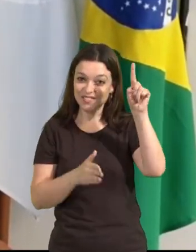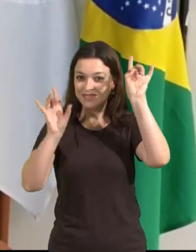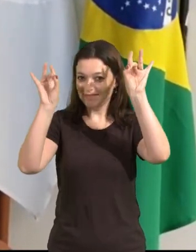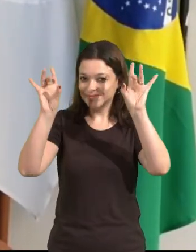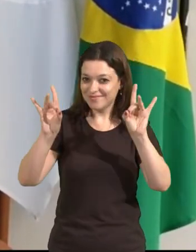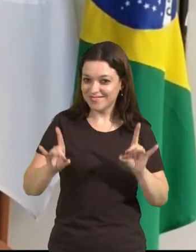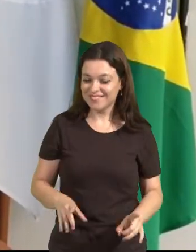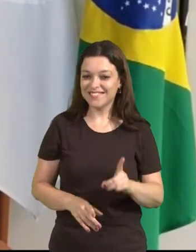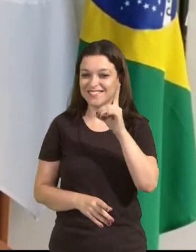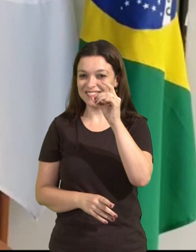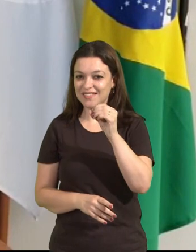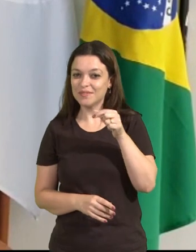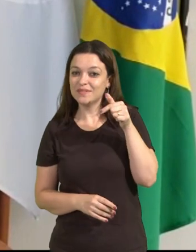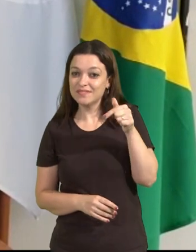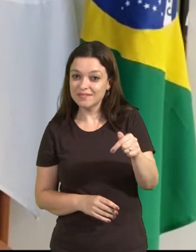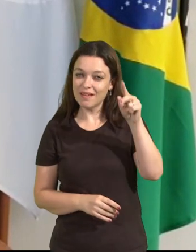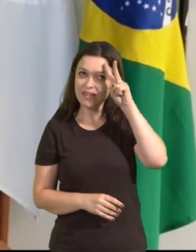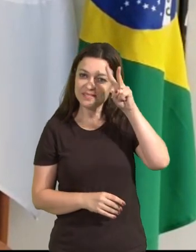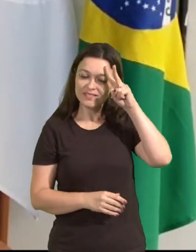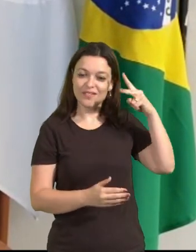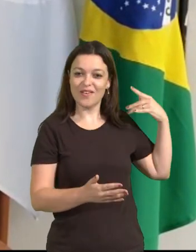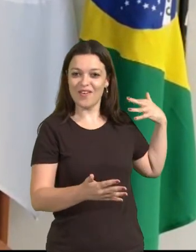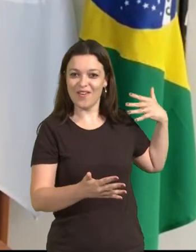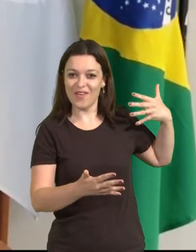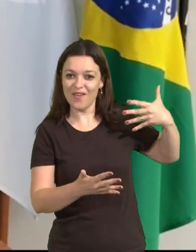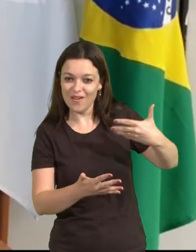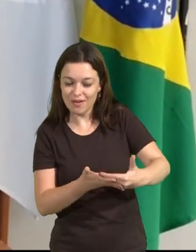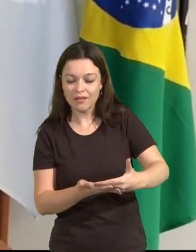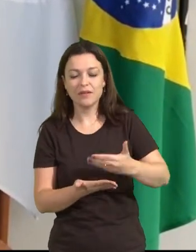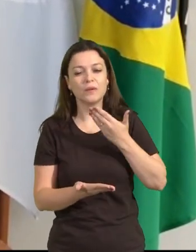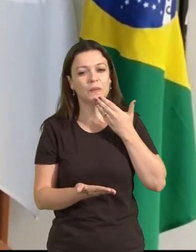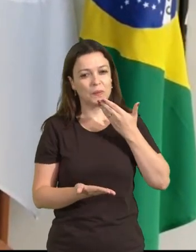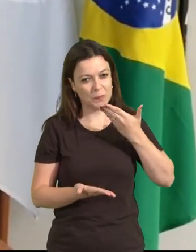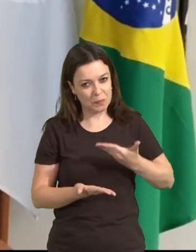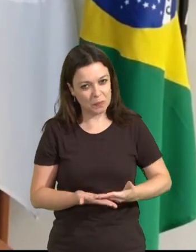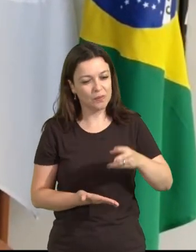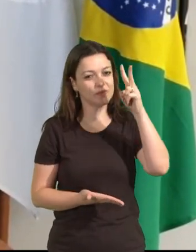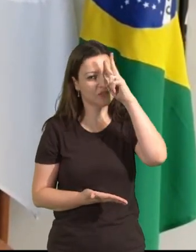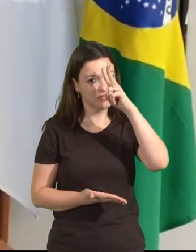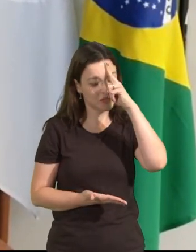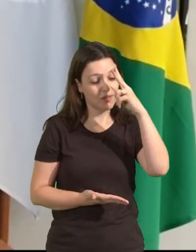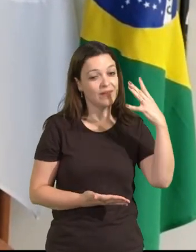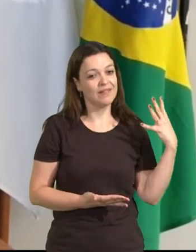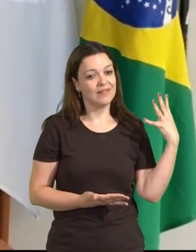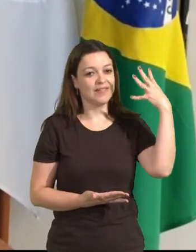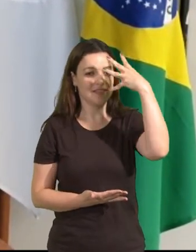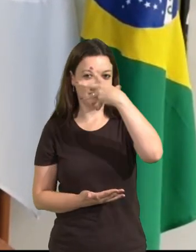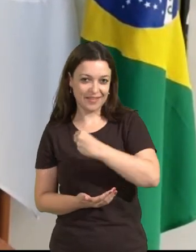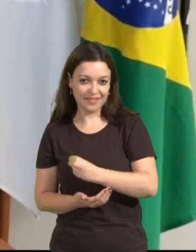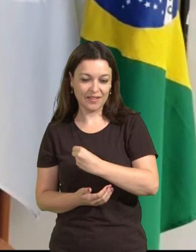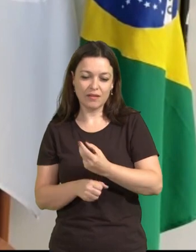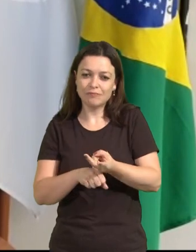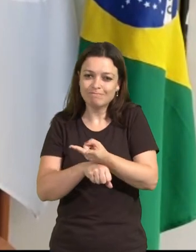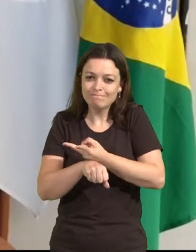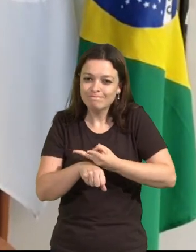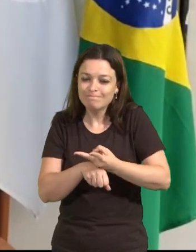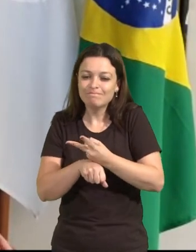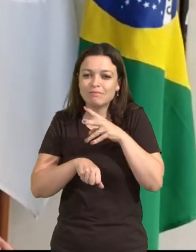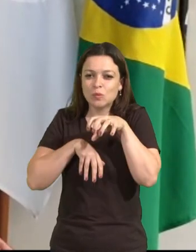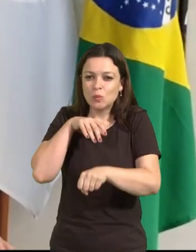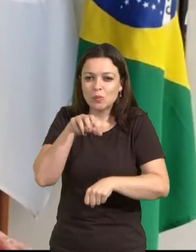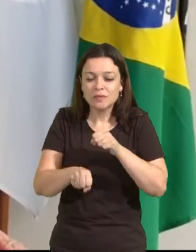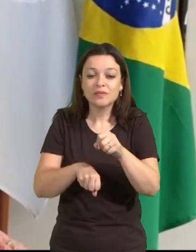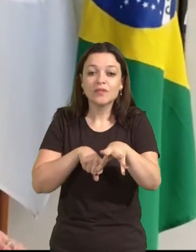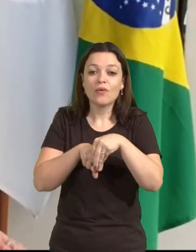107 anos de história. E que história, que bela história. A busca do